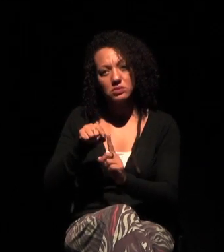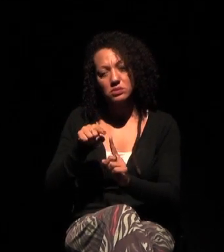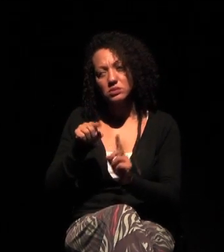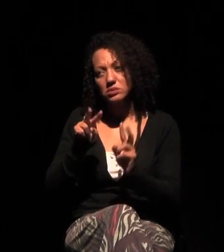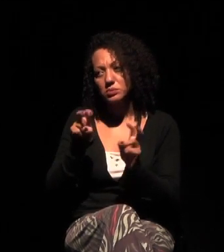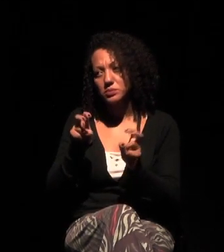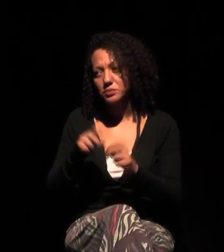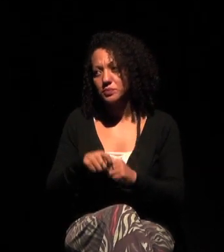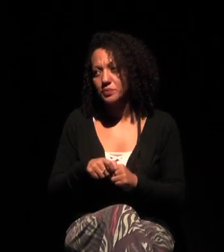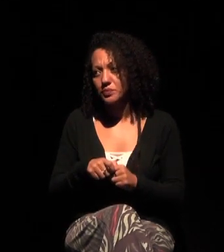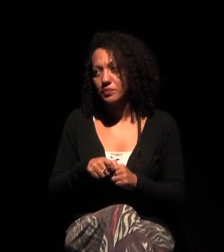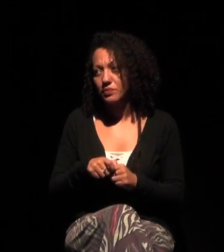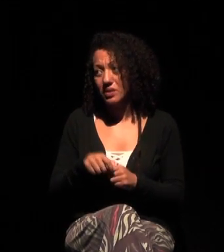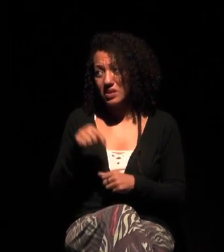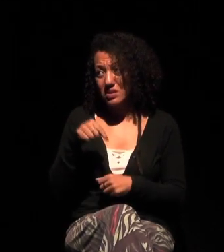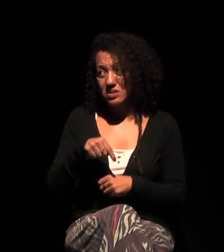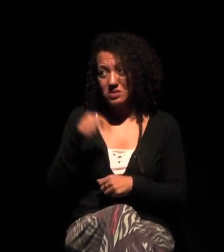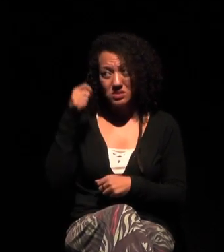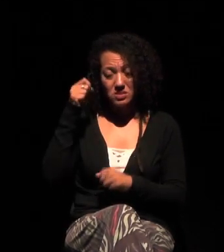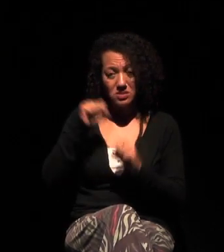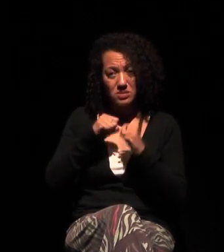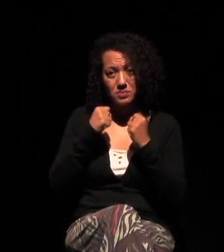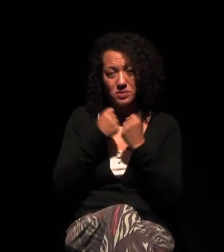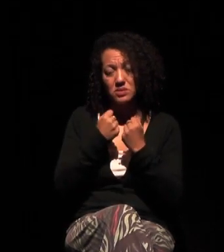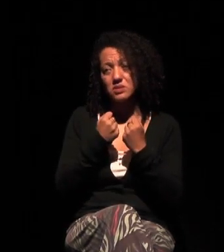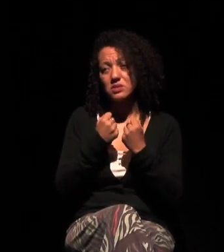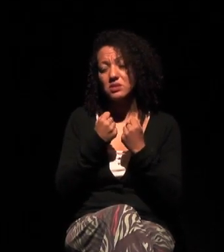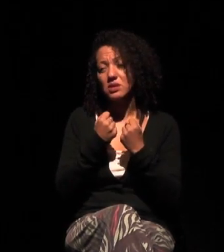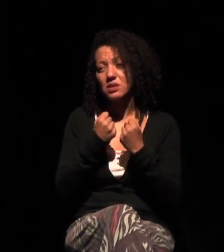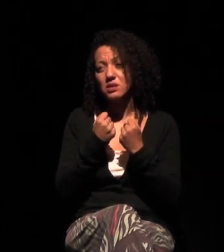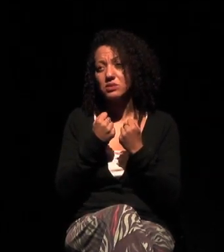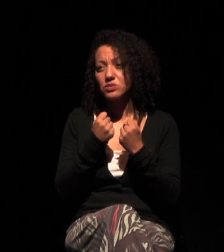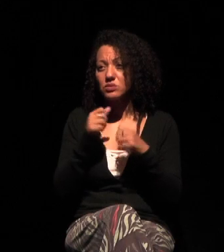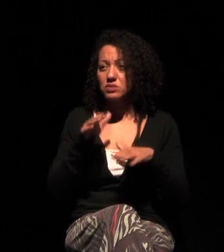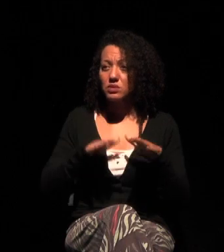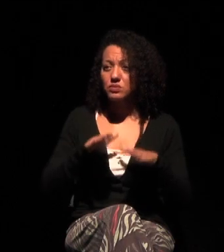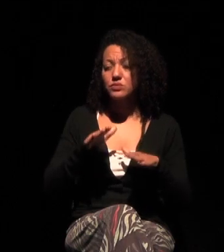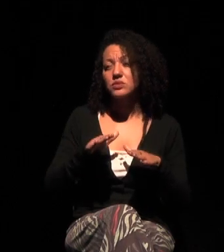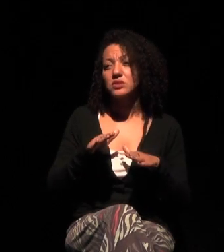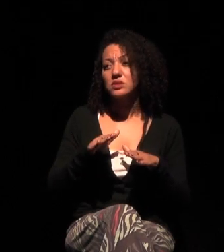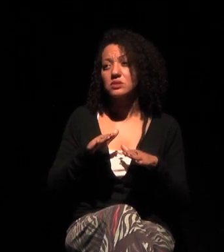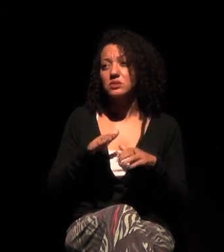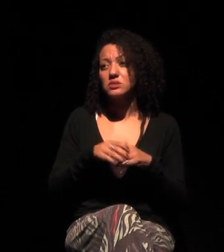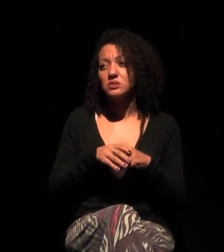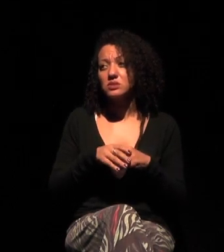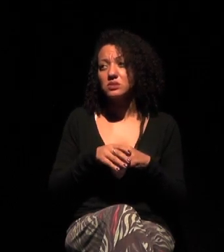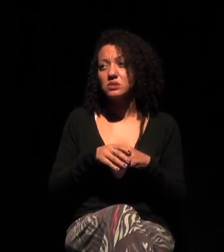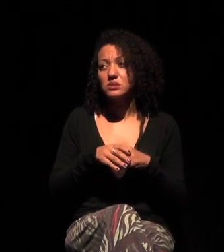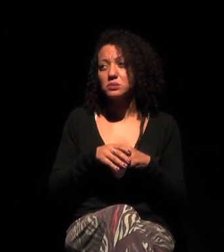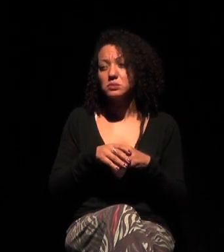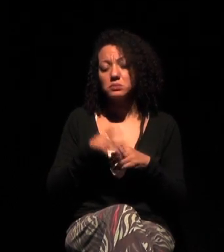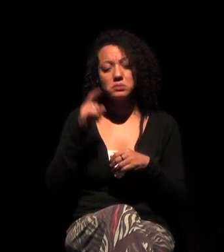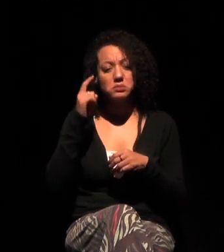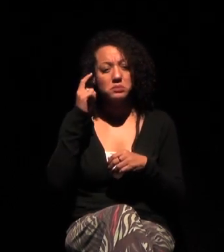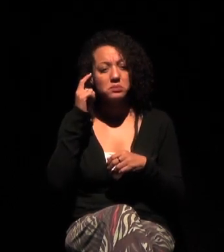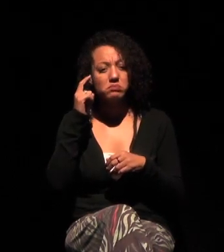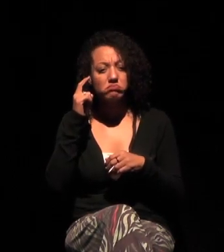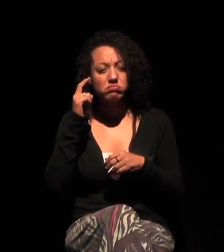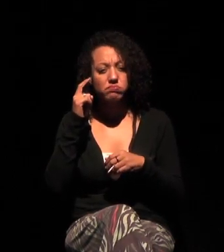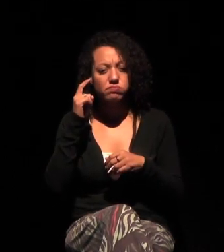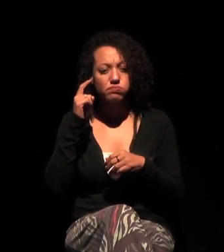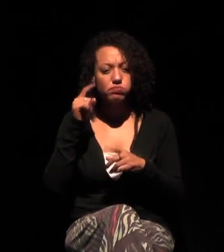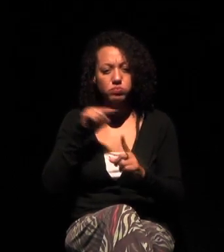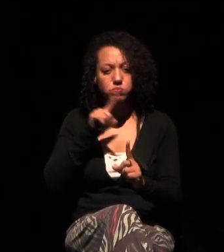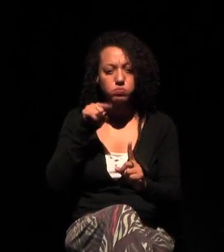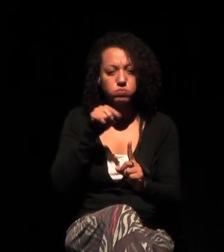seminário final talvez sem ter tido a intenção inicial de que caminhasse para este ponto é